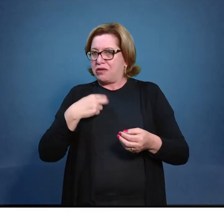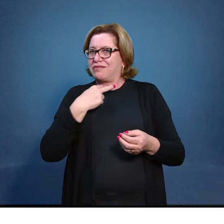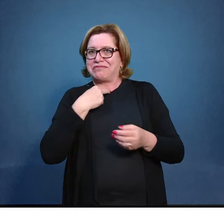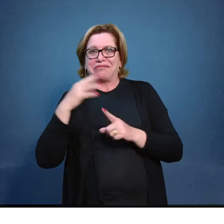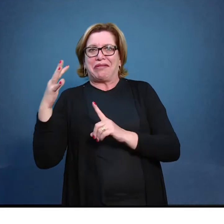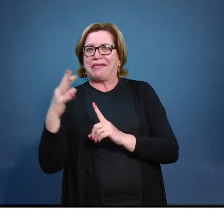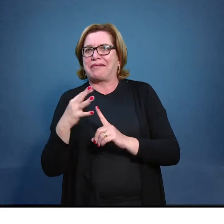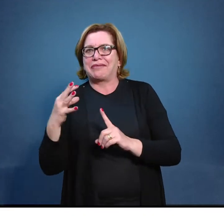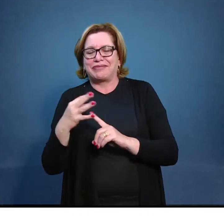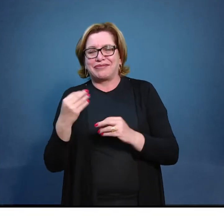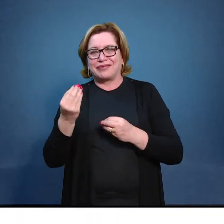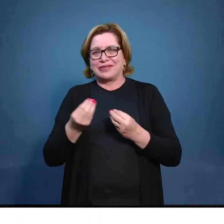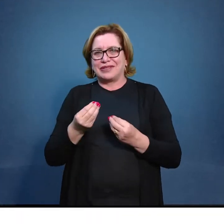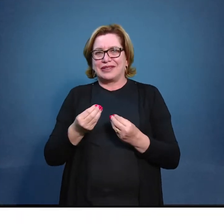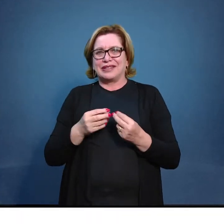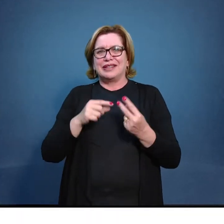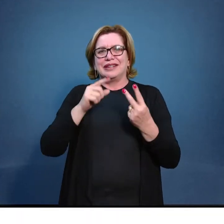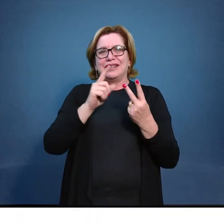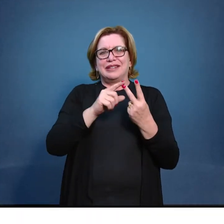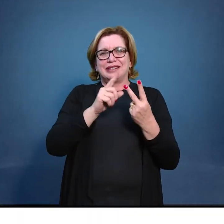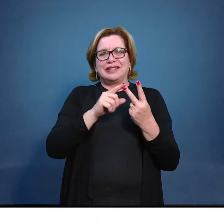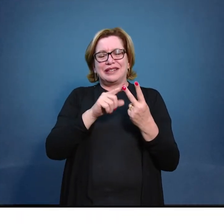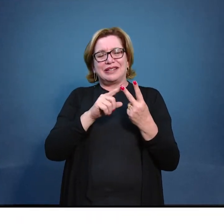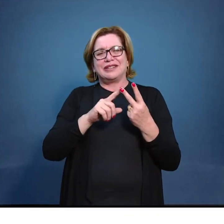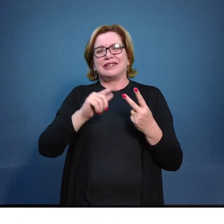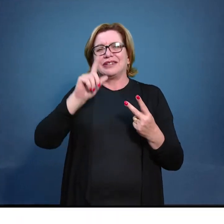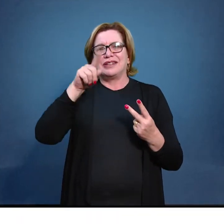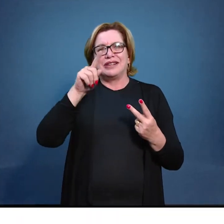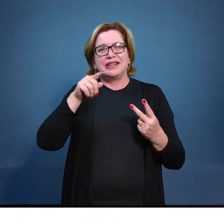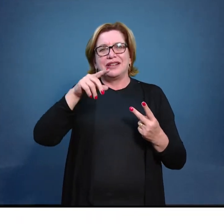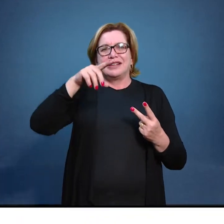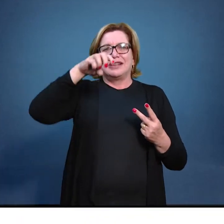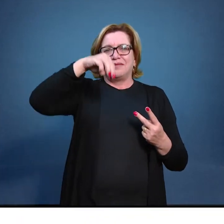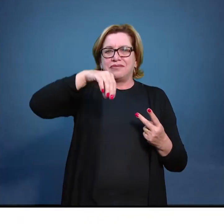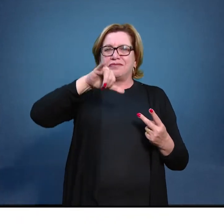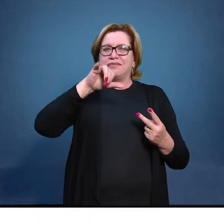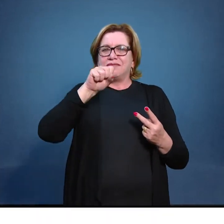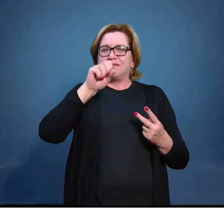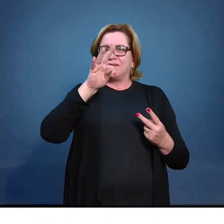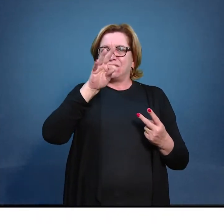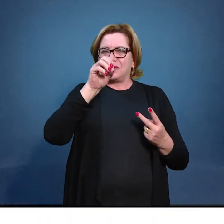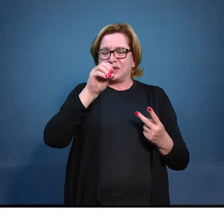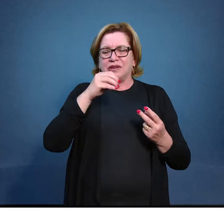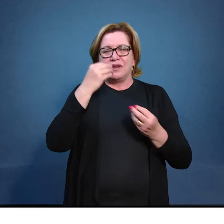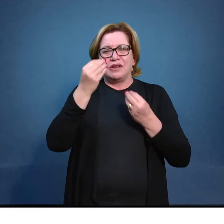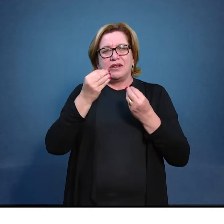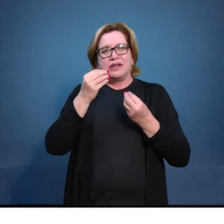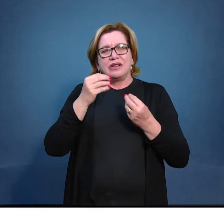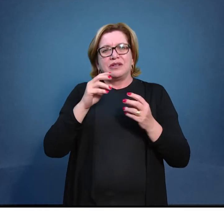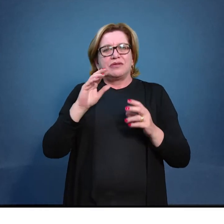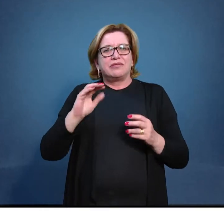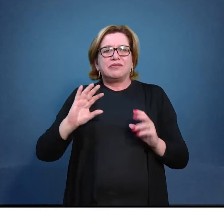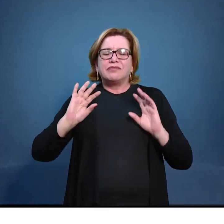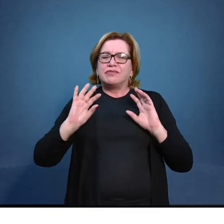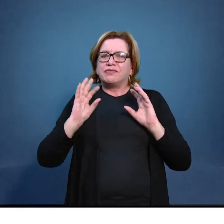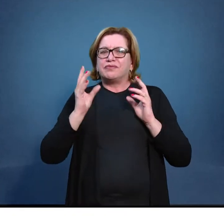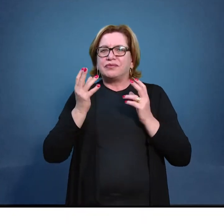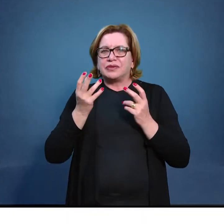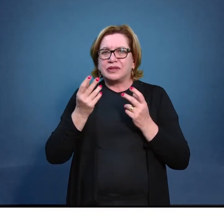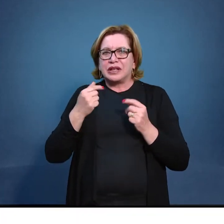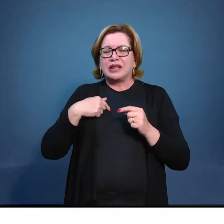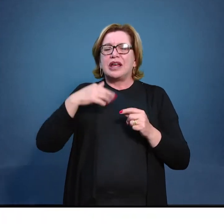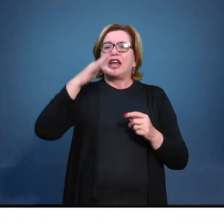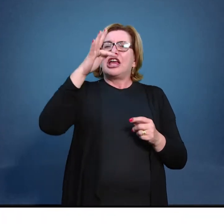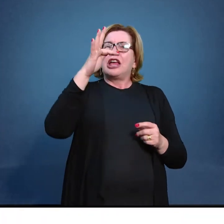nenhuma. A segunda forma de lançamento é o lançamento misto, onde ocorre uma ação do